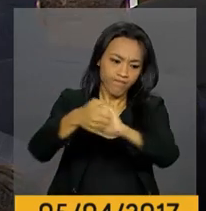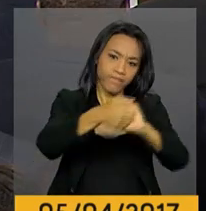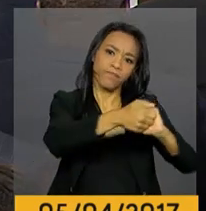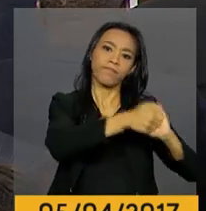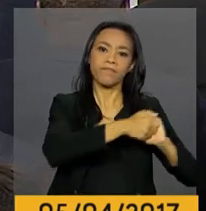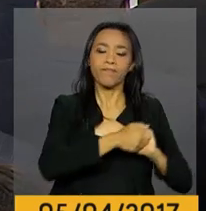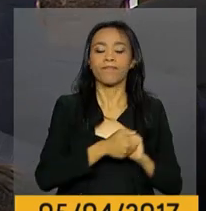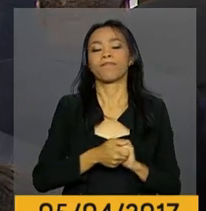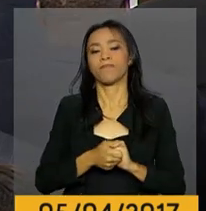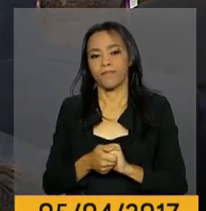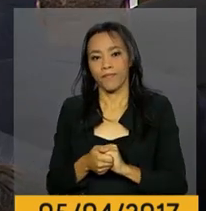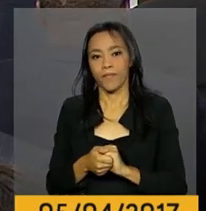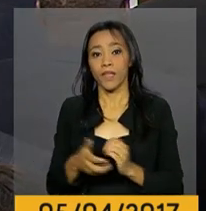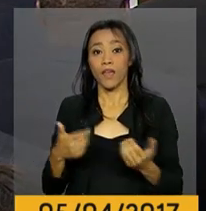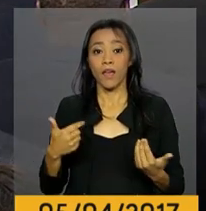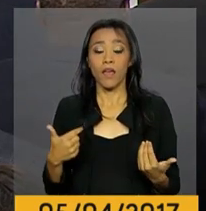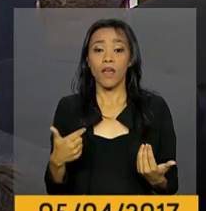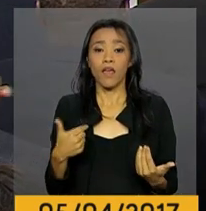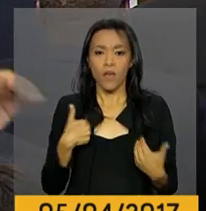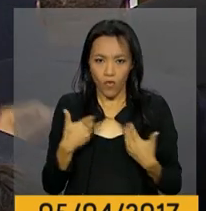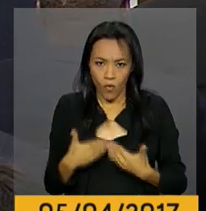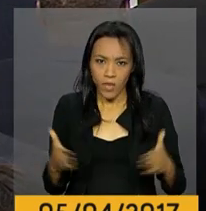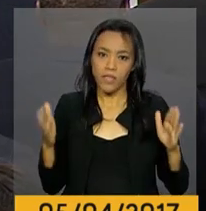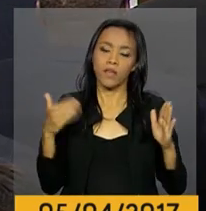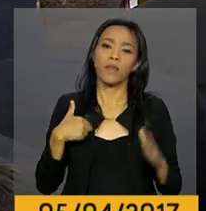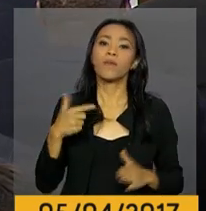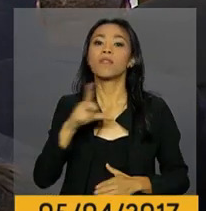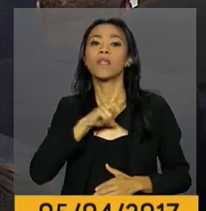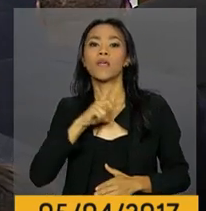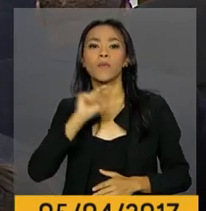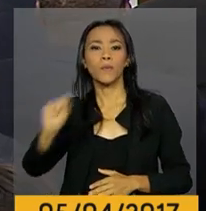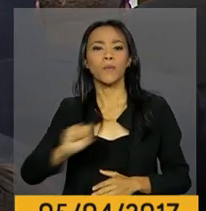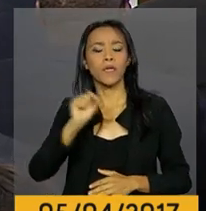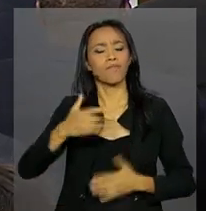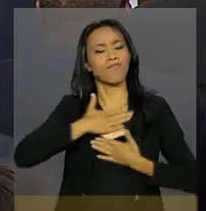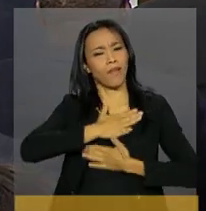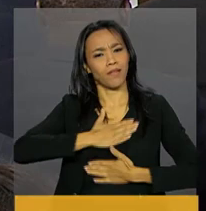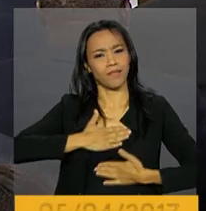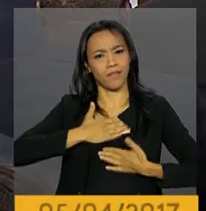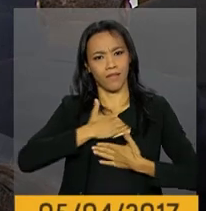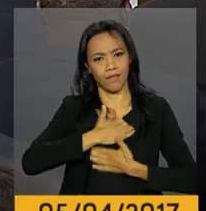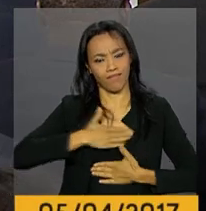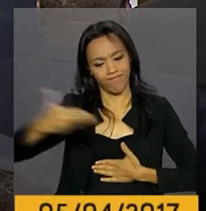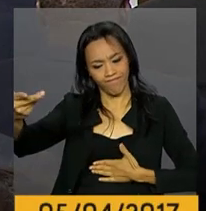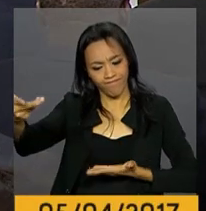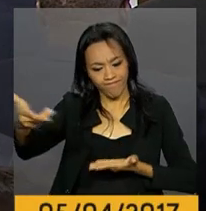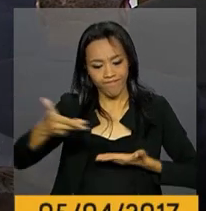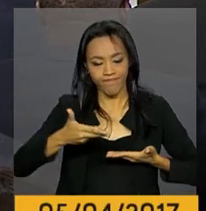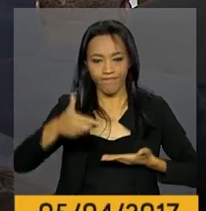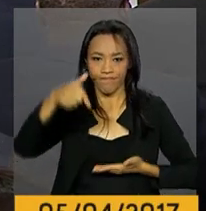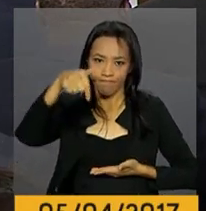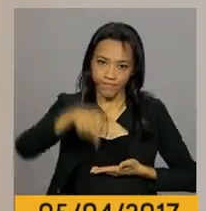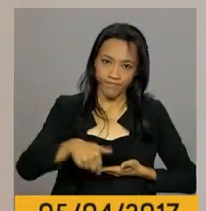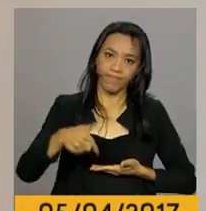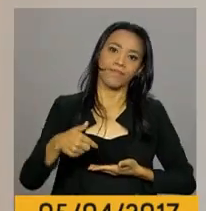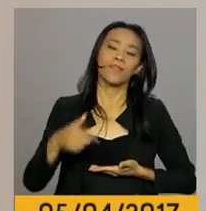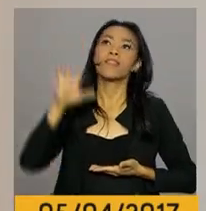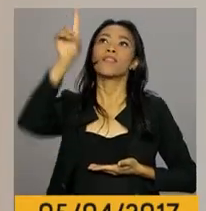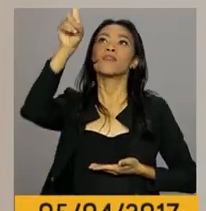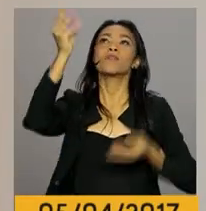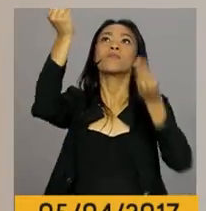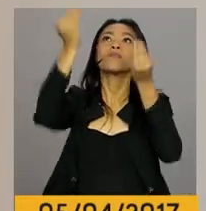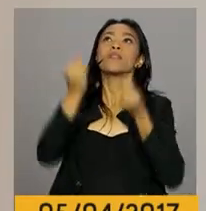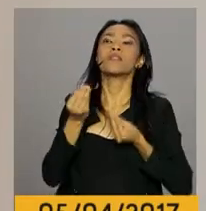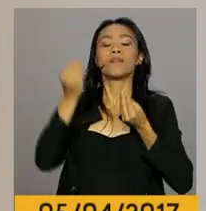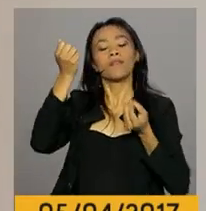gentee inicialmente que eu tenho repito extraordinário prazer em recebê-las acho que Deus me deu a graça